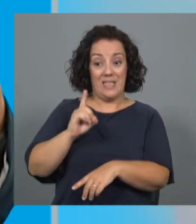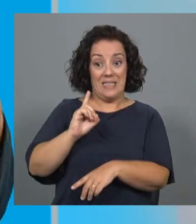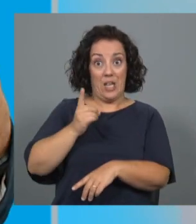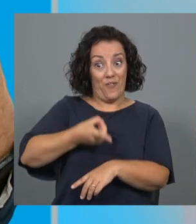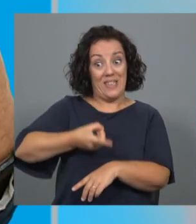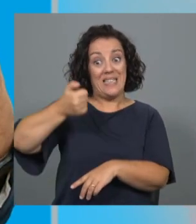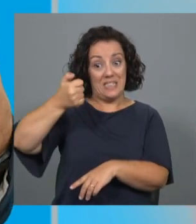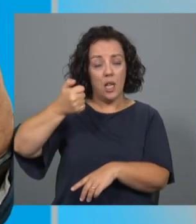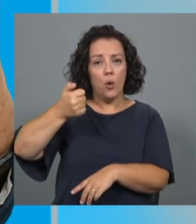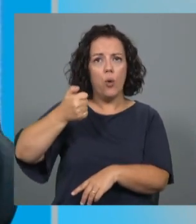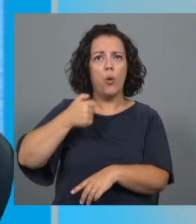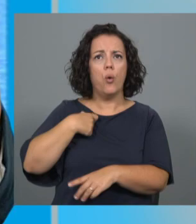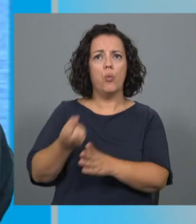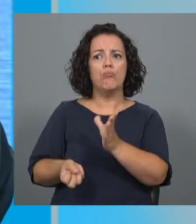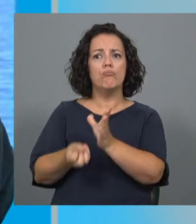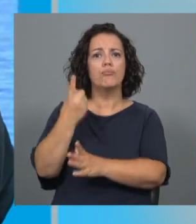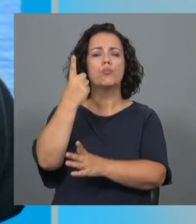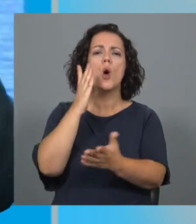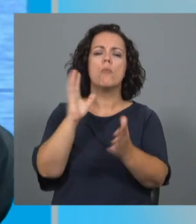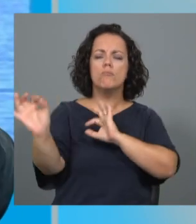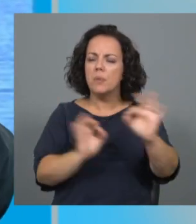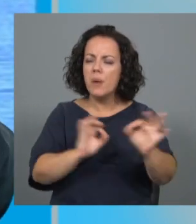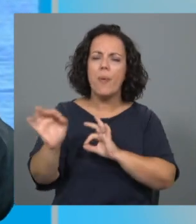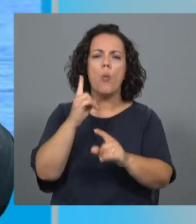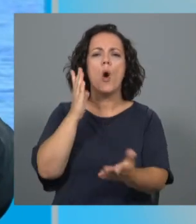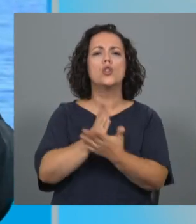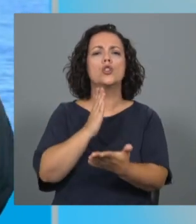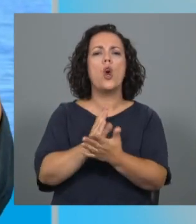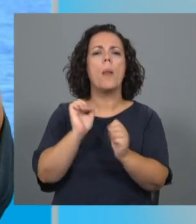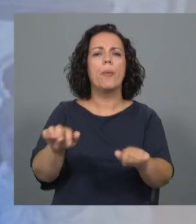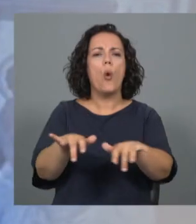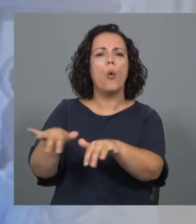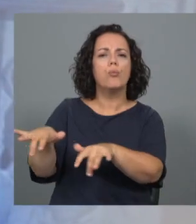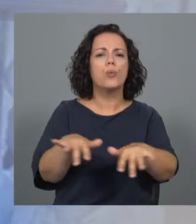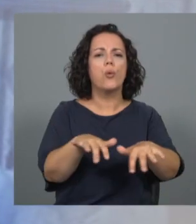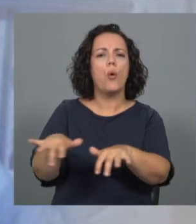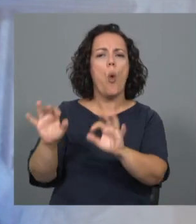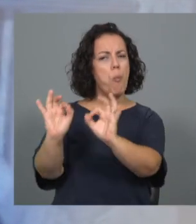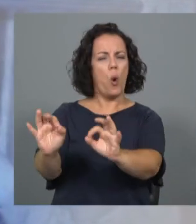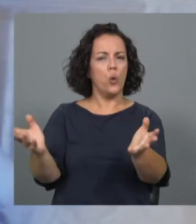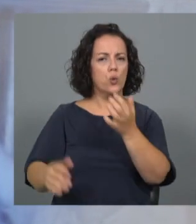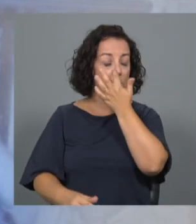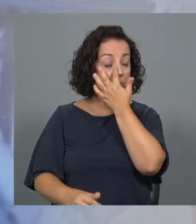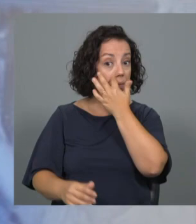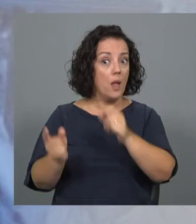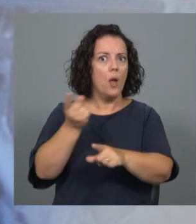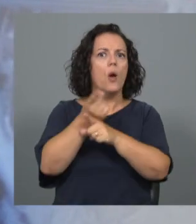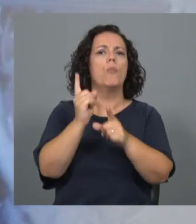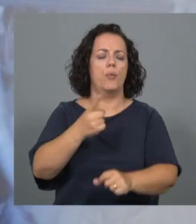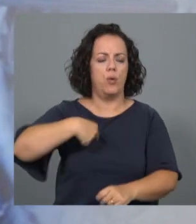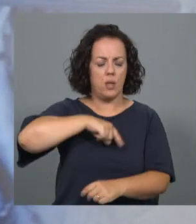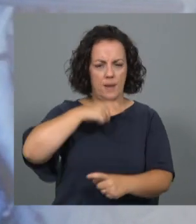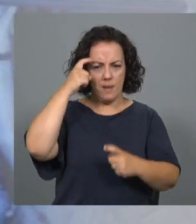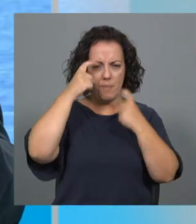de computadores pronta, a funcionar. Porquê? Achávamos que numa zona rural,